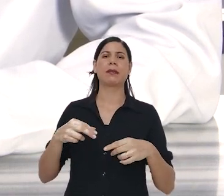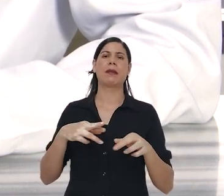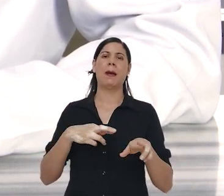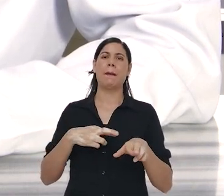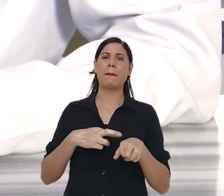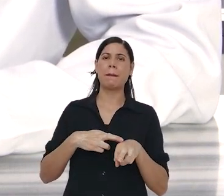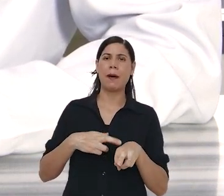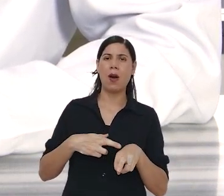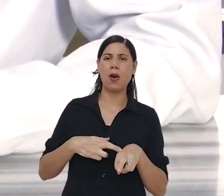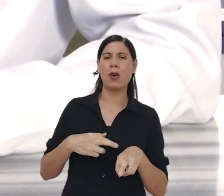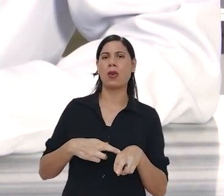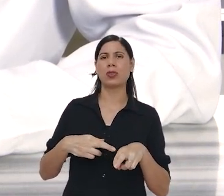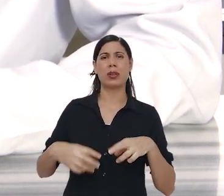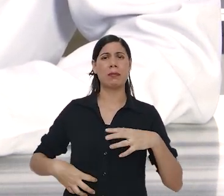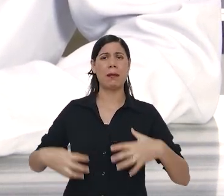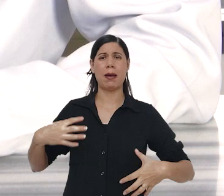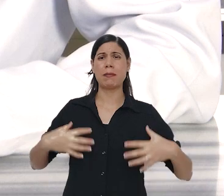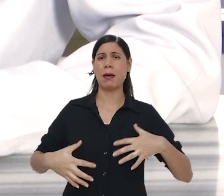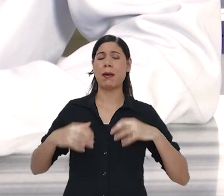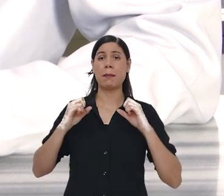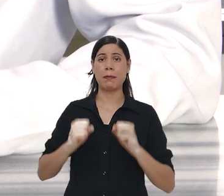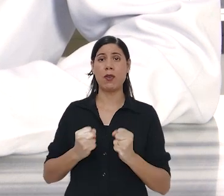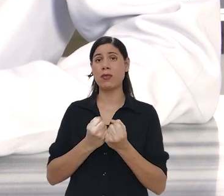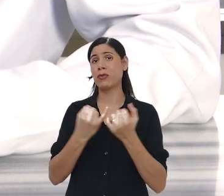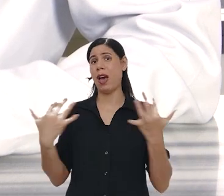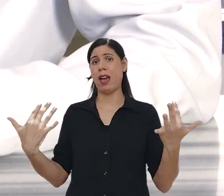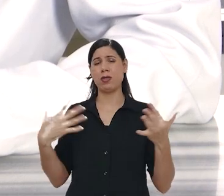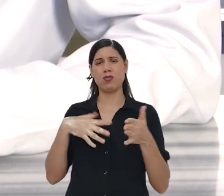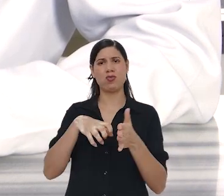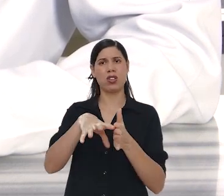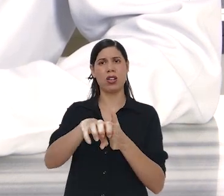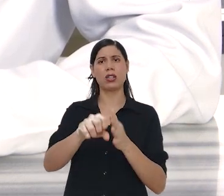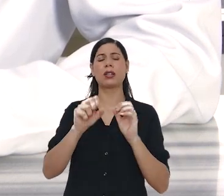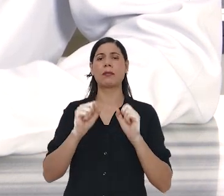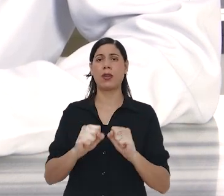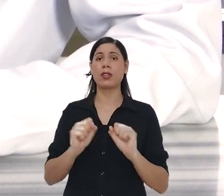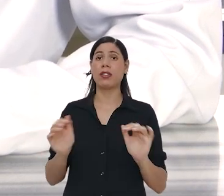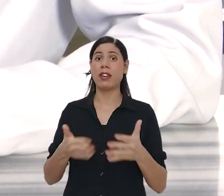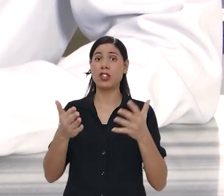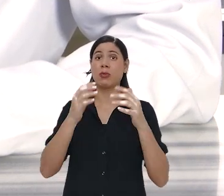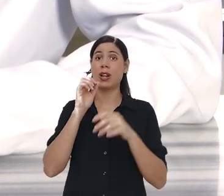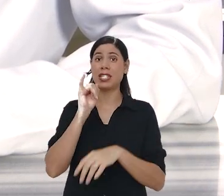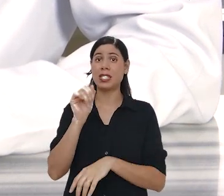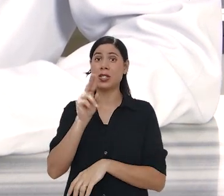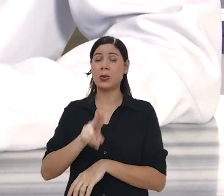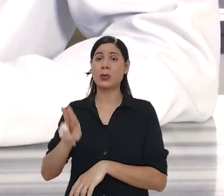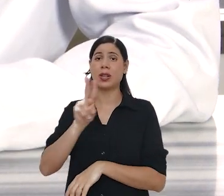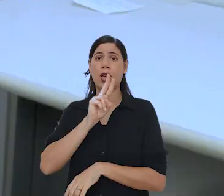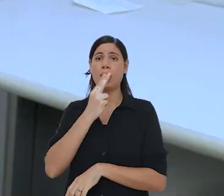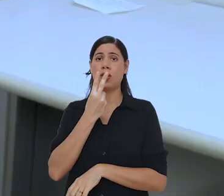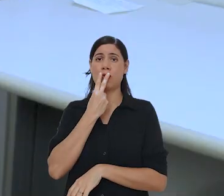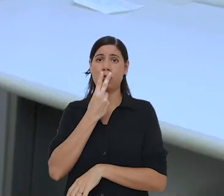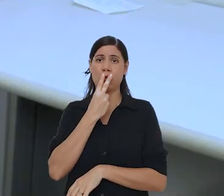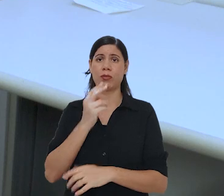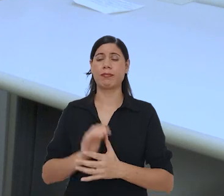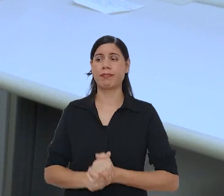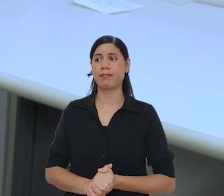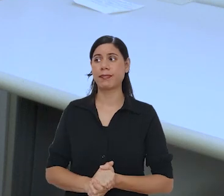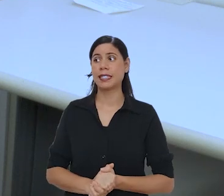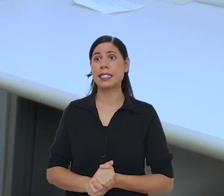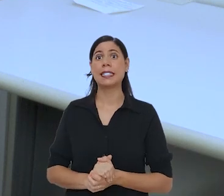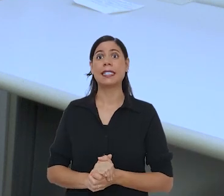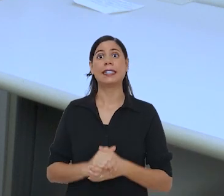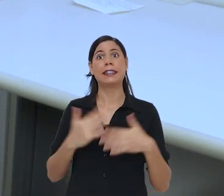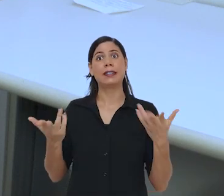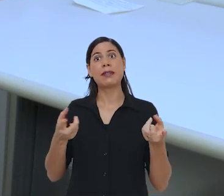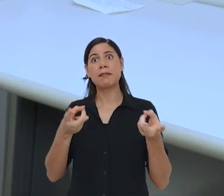próstata, pâncreas, bexiga. Então, vários cânceres muito importantes e prevalentes são estimulados pelo tabagismo. Bem, a gente